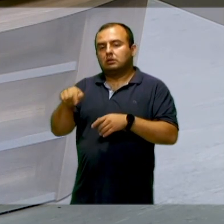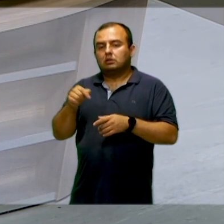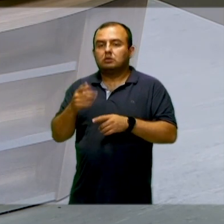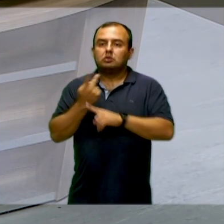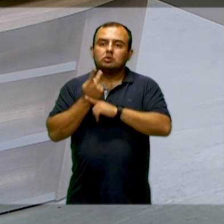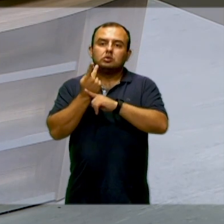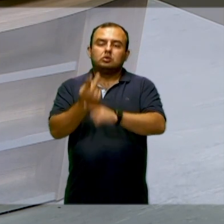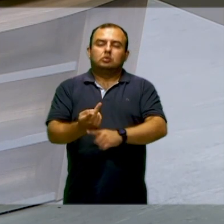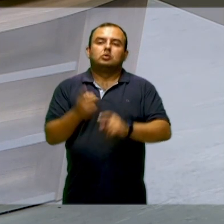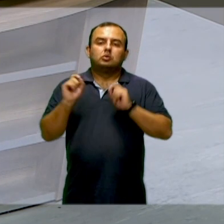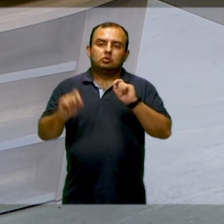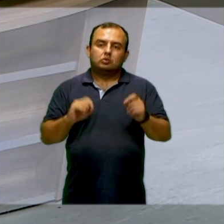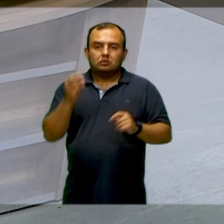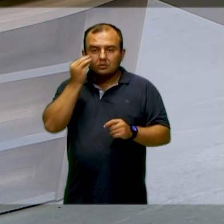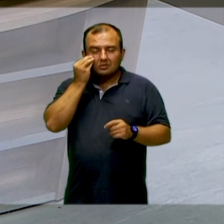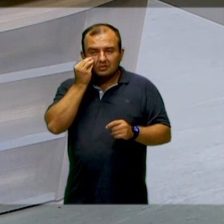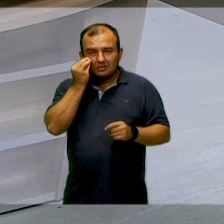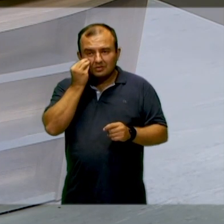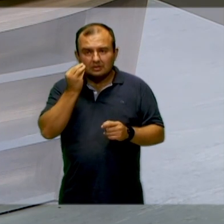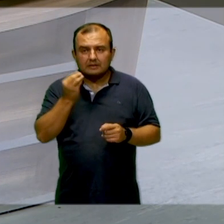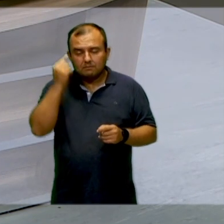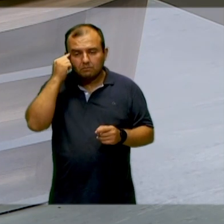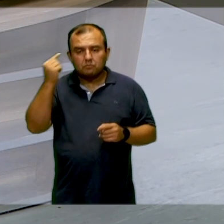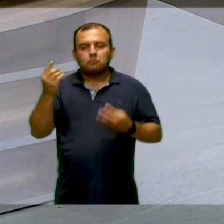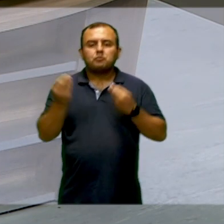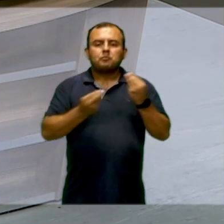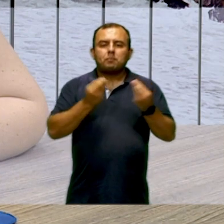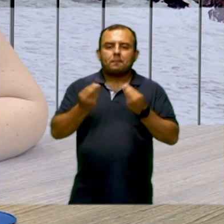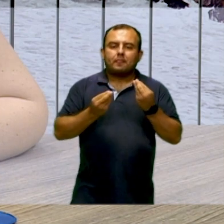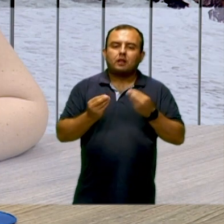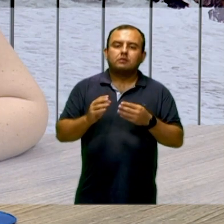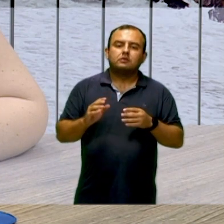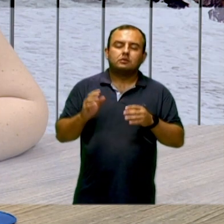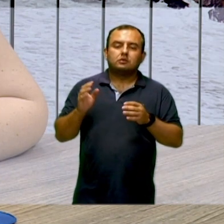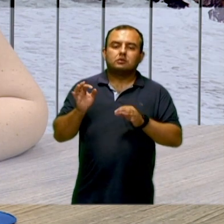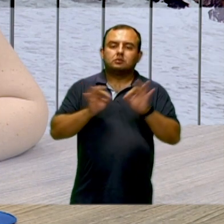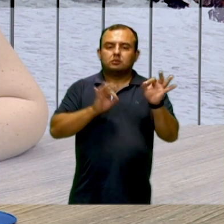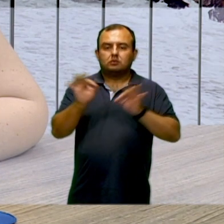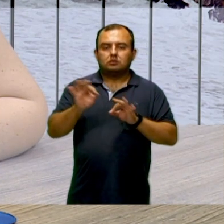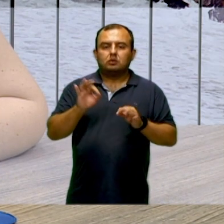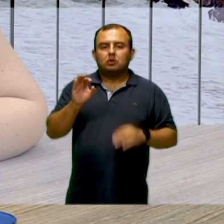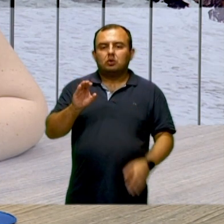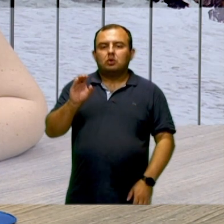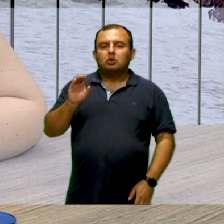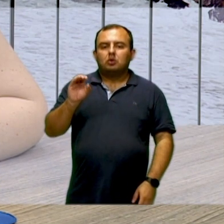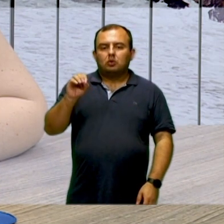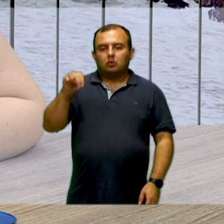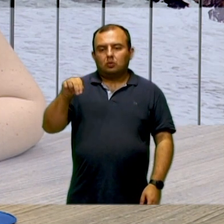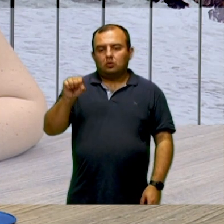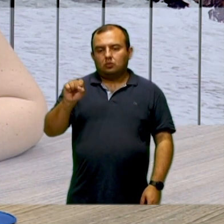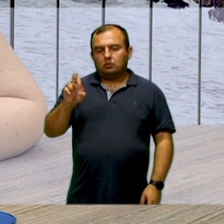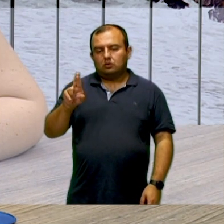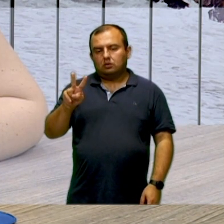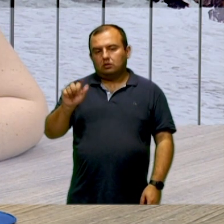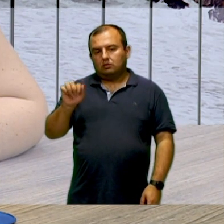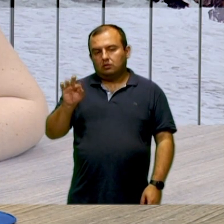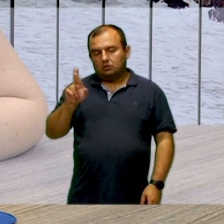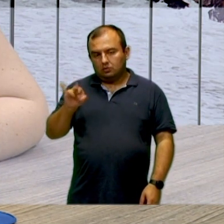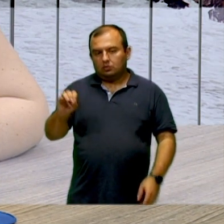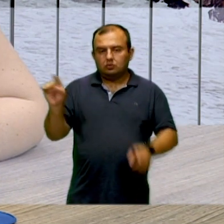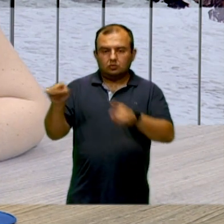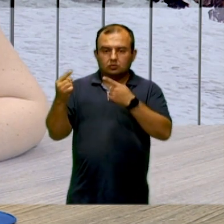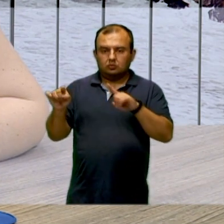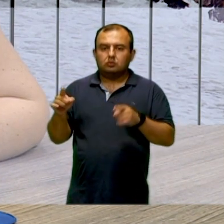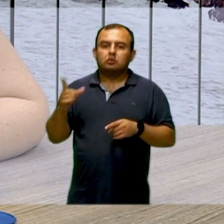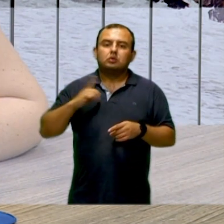procurando, tentando pensar como é que a gente vai arrumar a situação do Conservatório de Música para ter mais espaço ali, tá? A